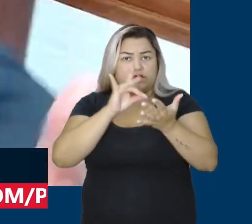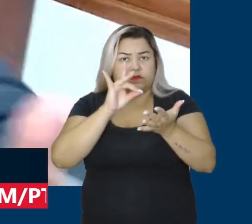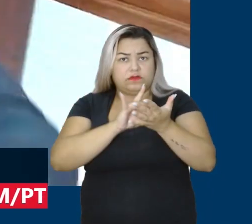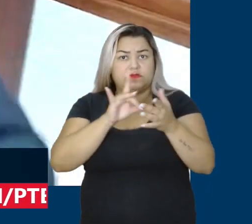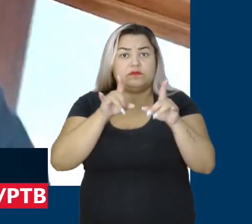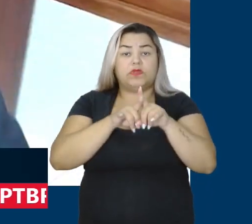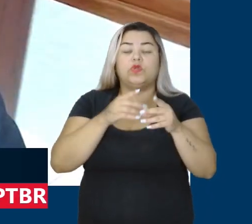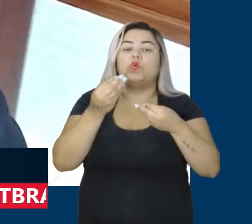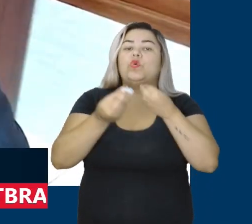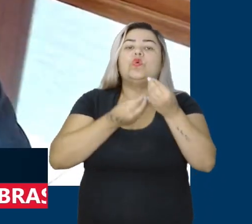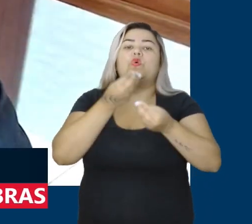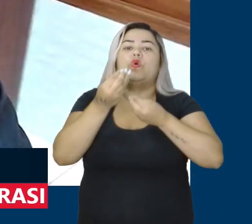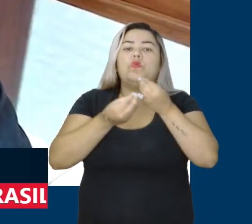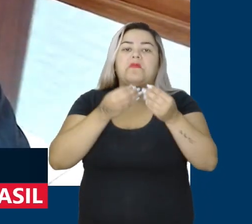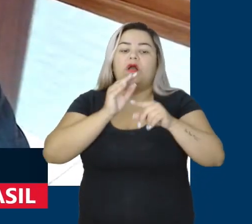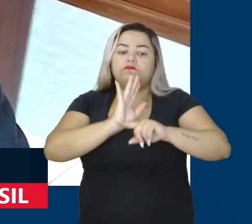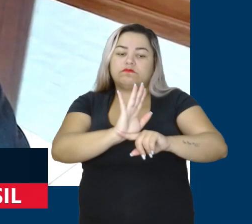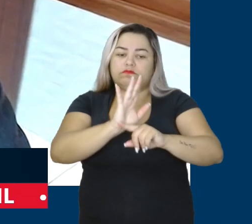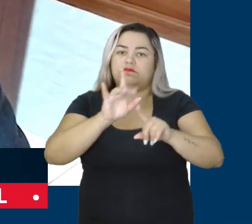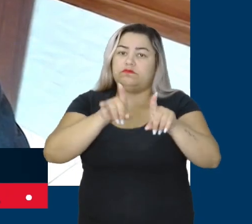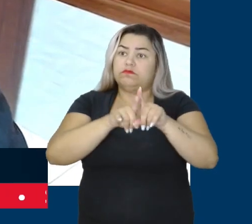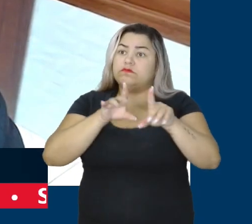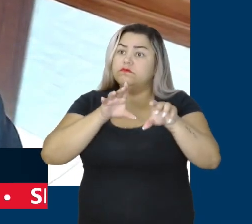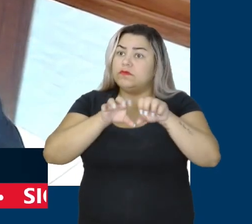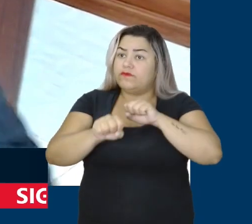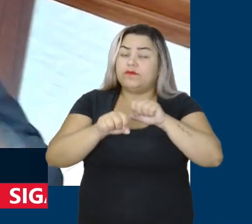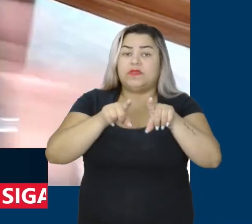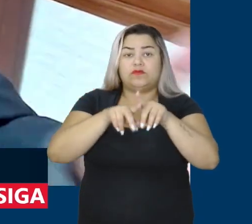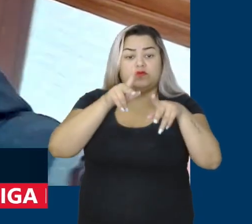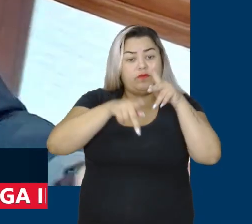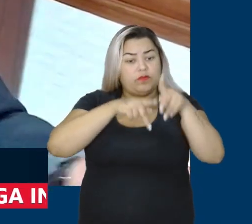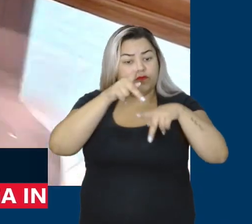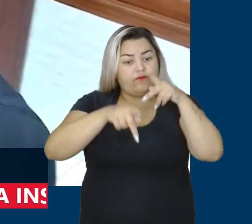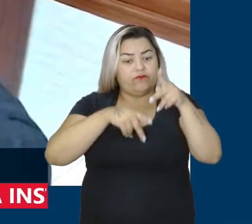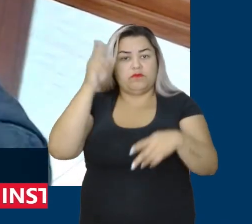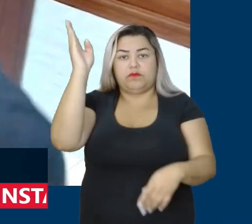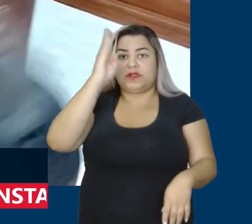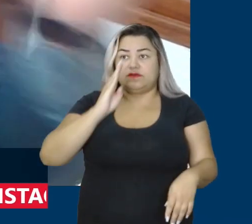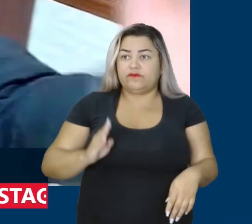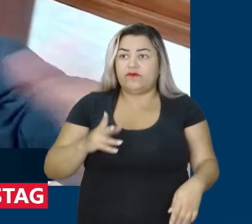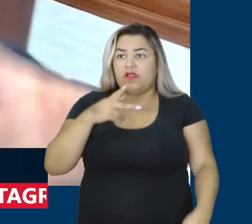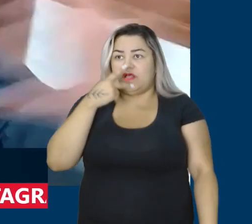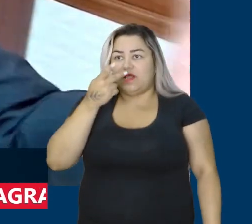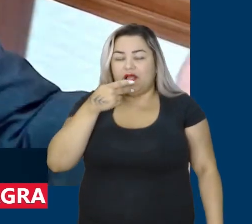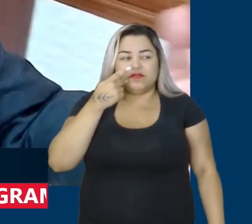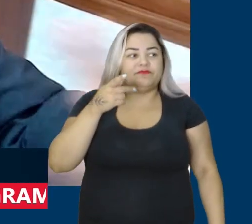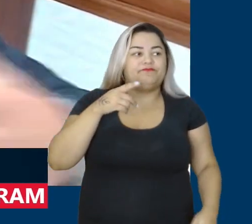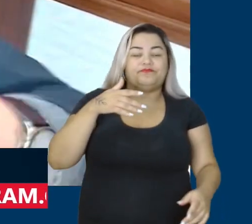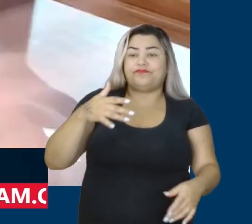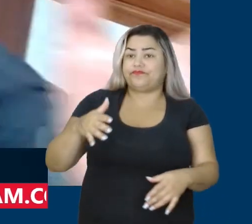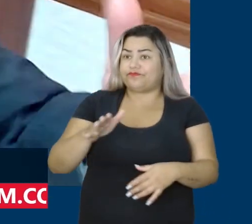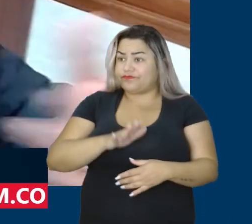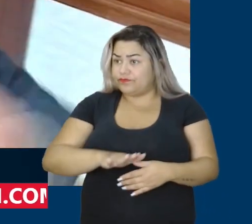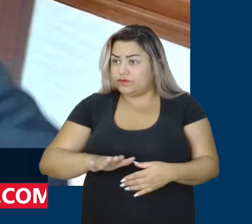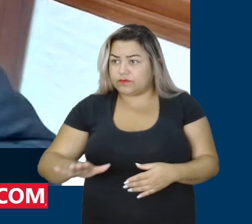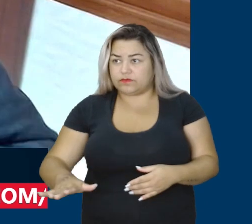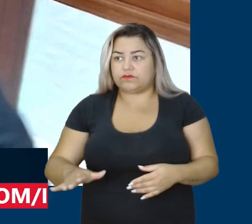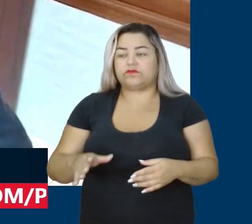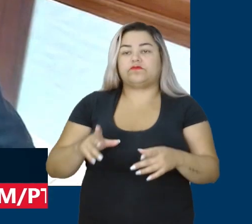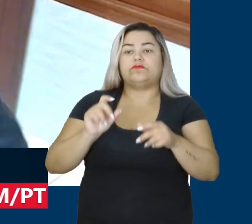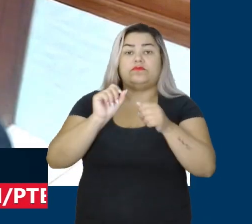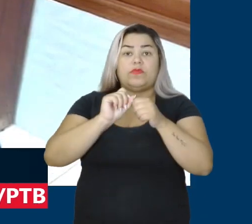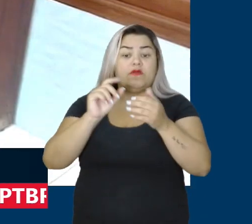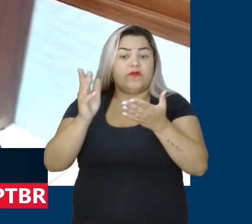nós ajudamos na formação do povo brasileiro. Eu, se eu contar a minha infância, dos problemas que tive, eu tenho que fazer quase